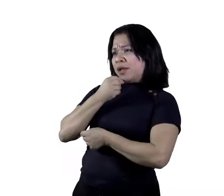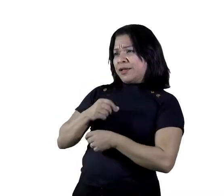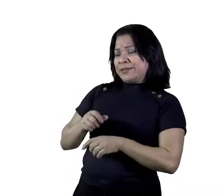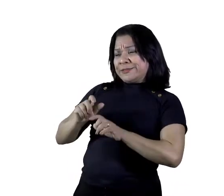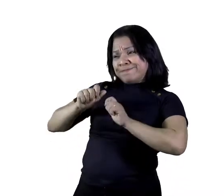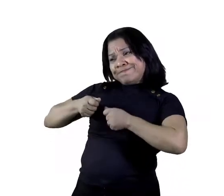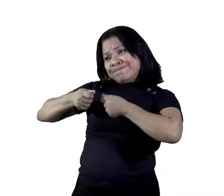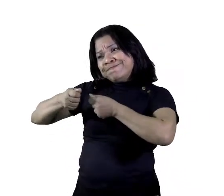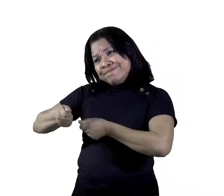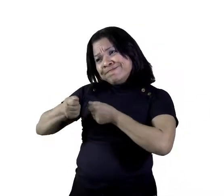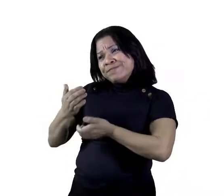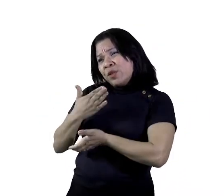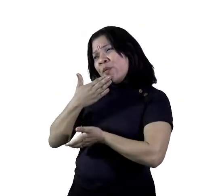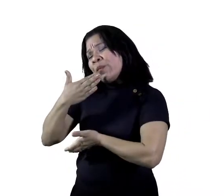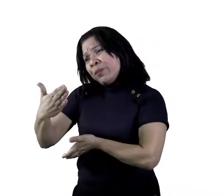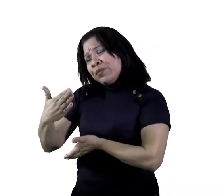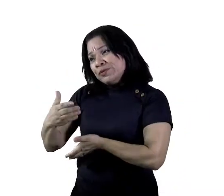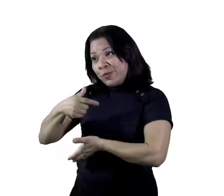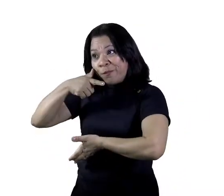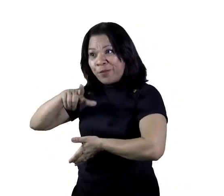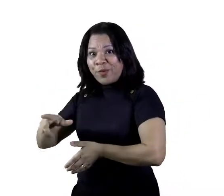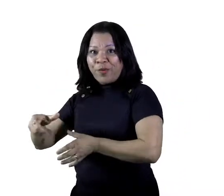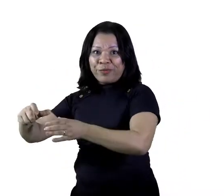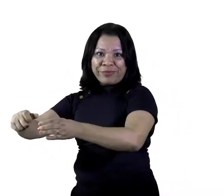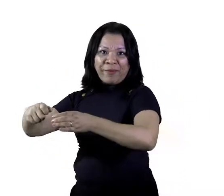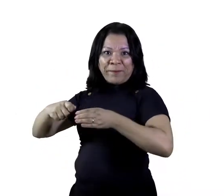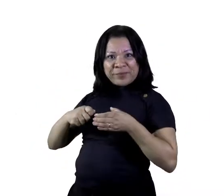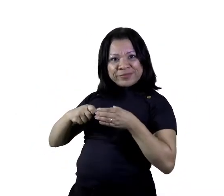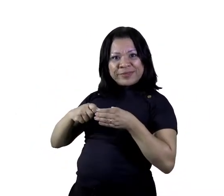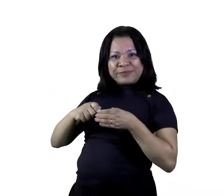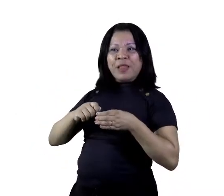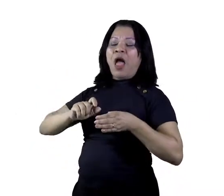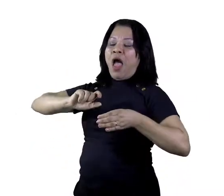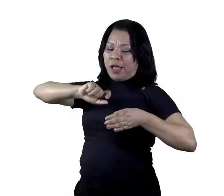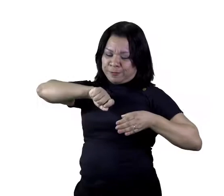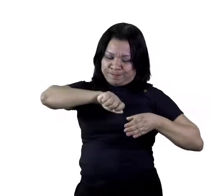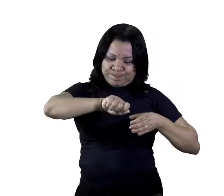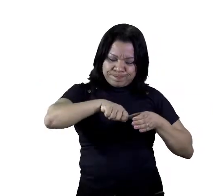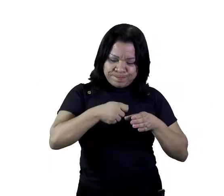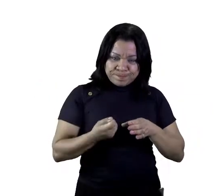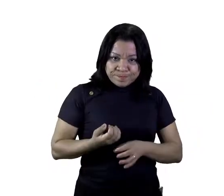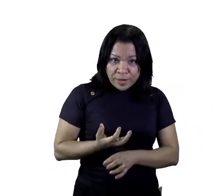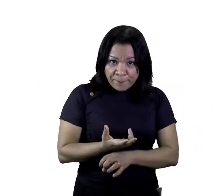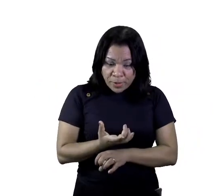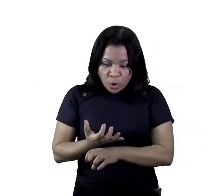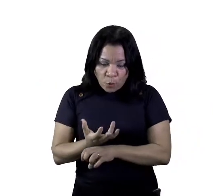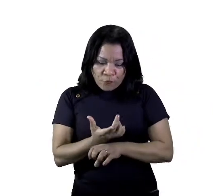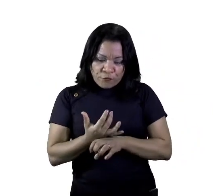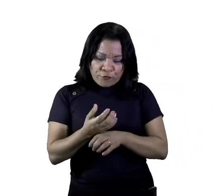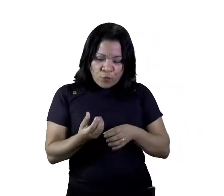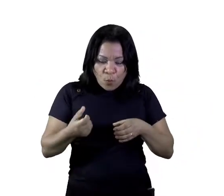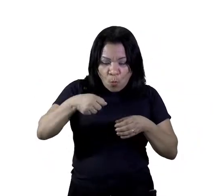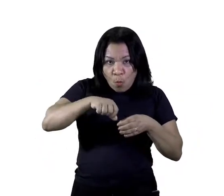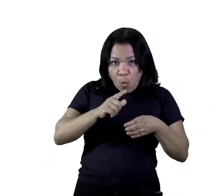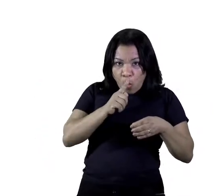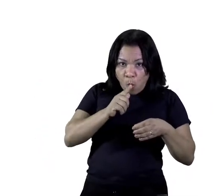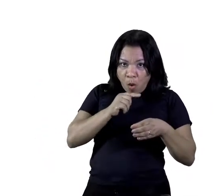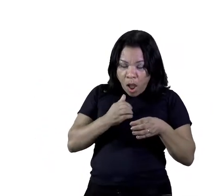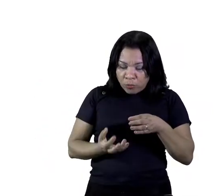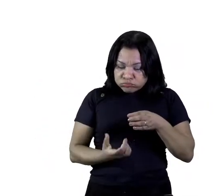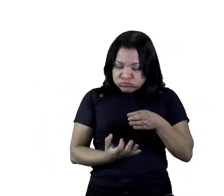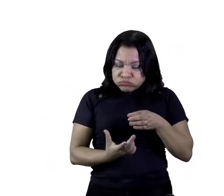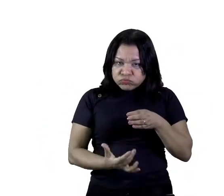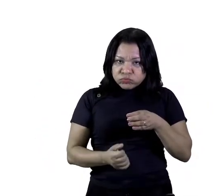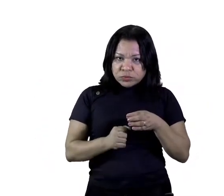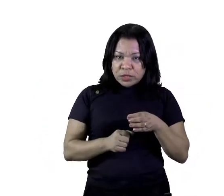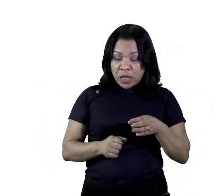insistiu que conseguiu a panela e então preparou o fogo, colocou água para ferver, colocou